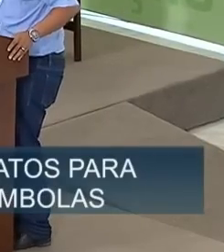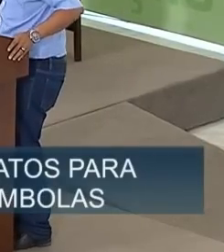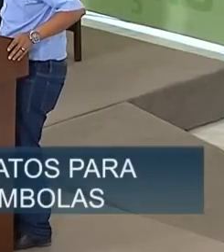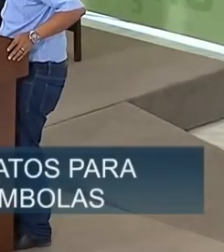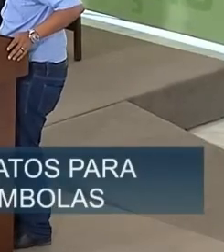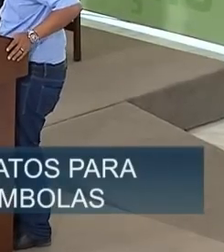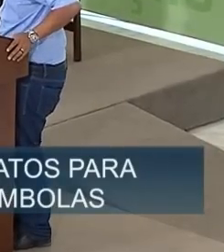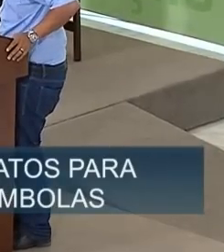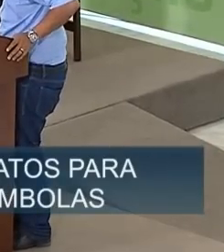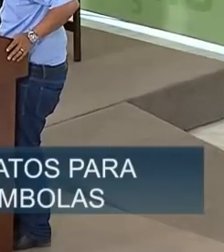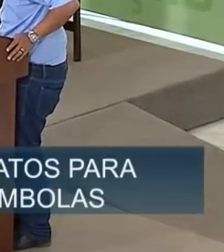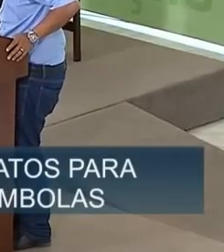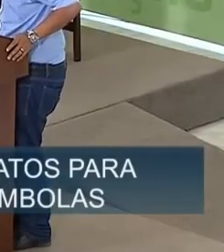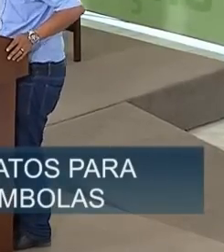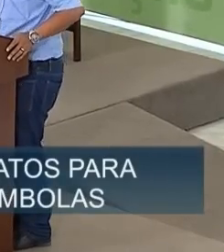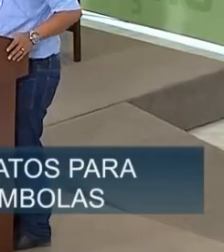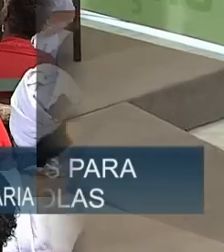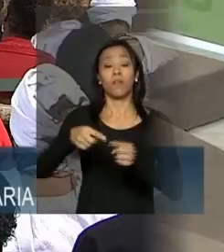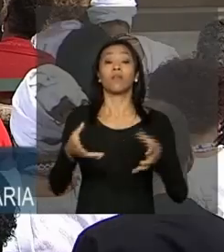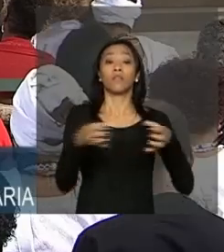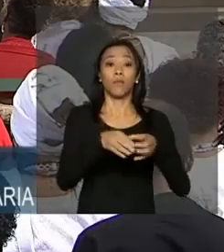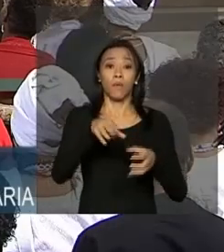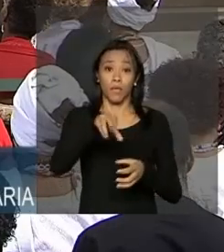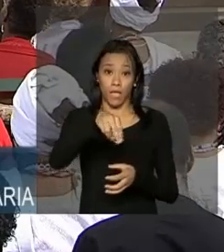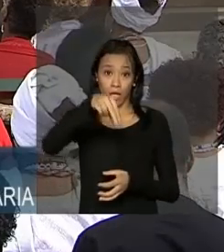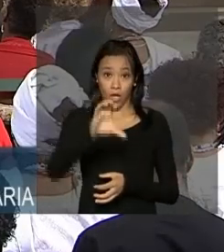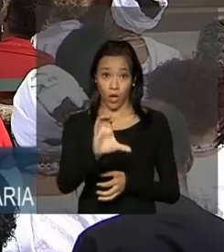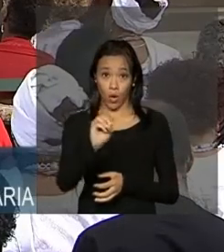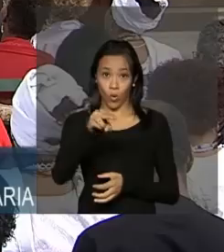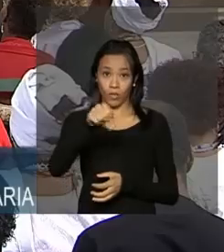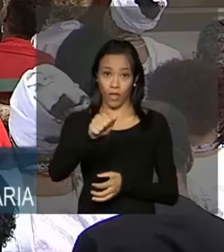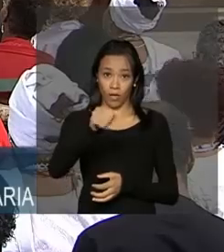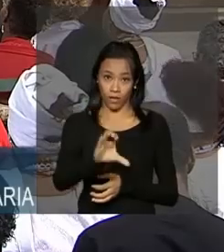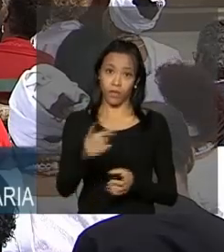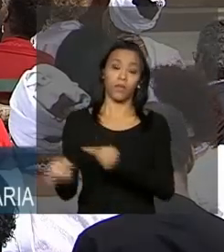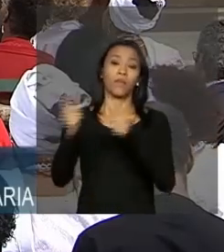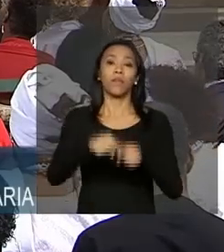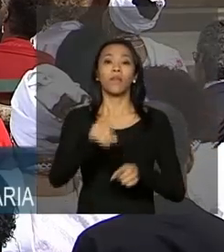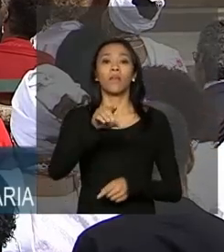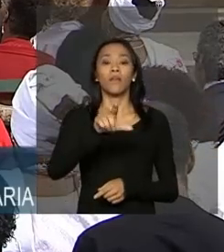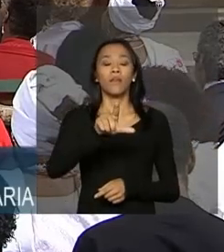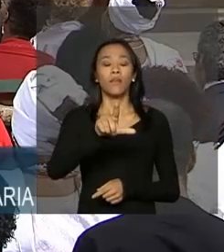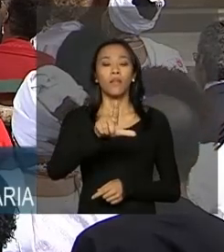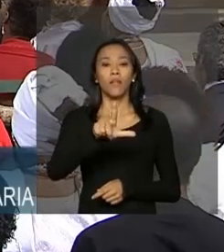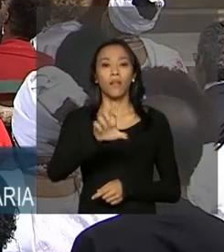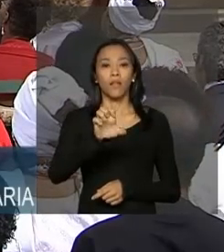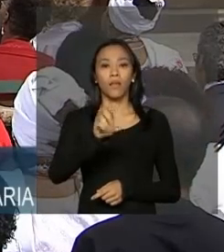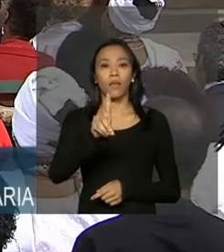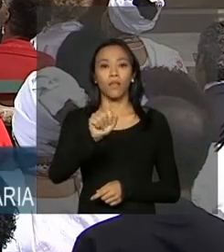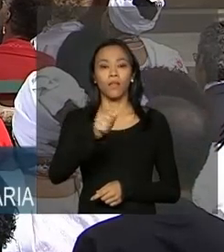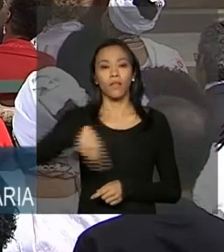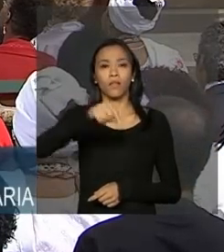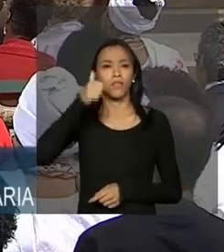na profundeza esse golpe novamente. Seca, da CONAC, a Ieda Leal, da Marcha